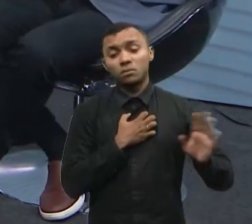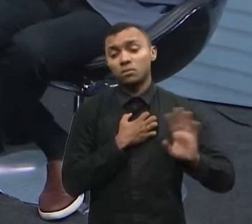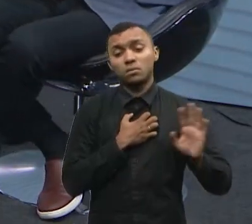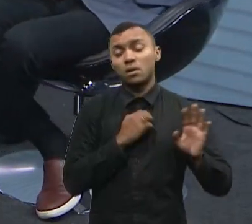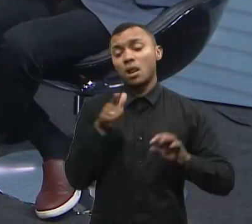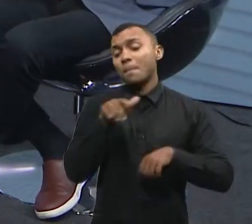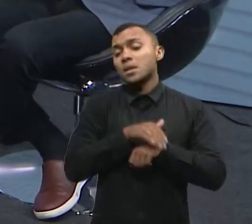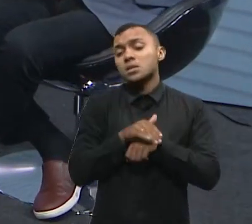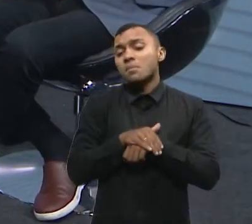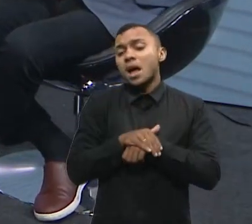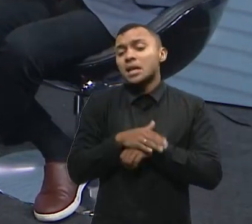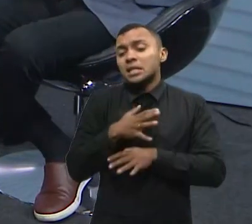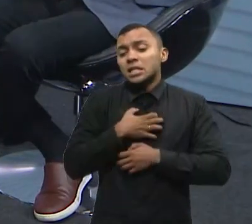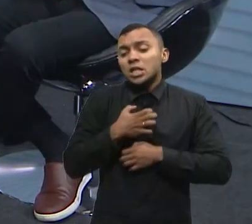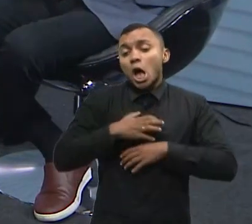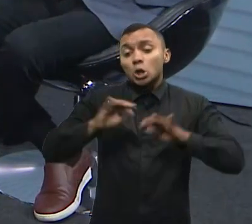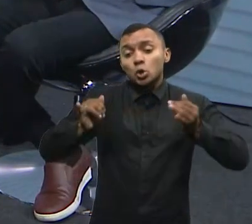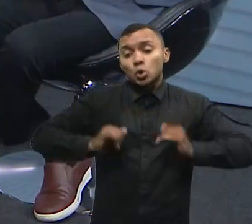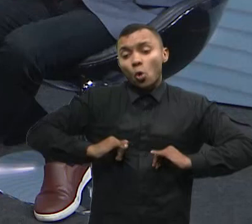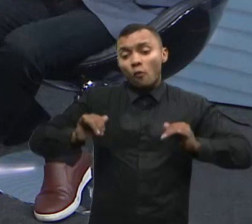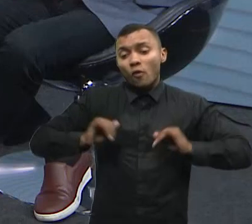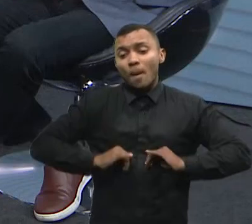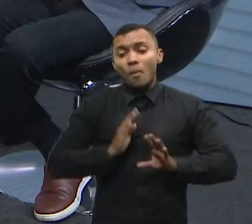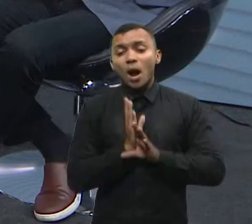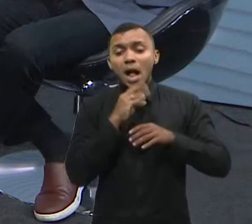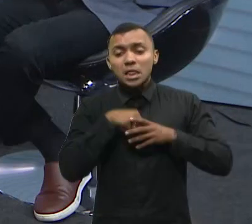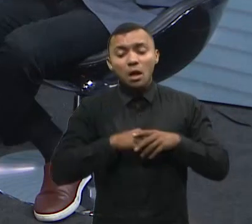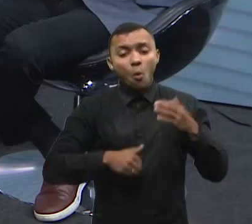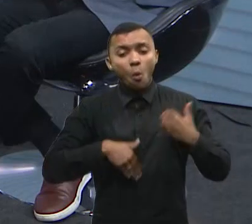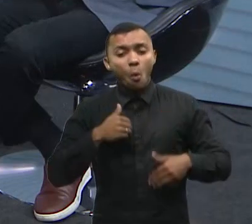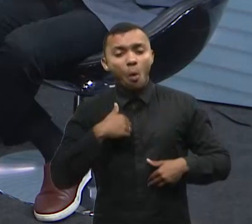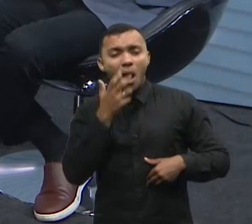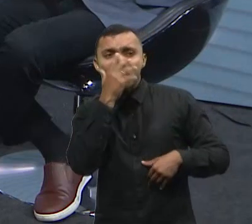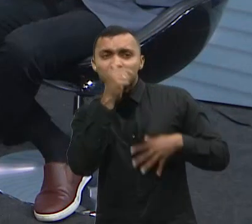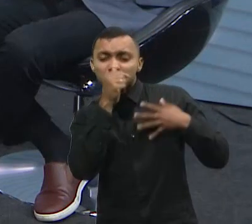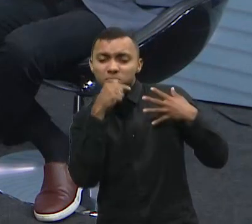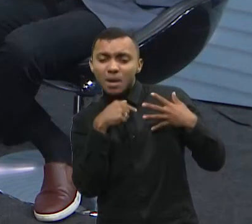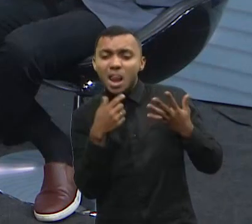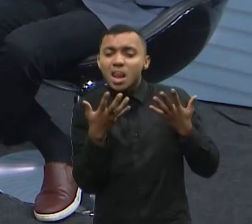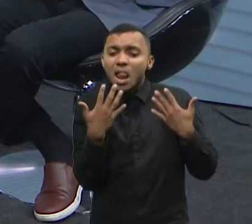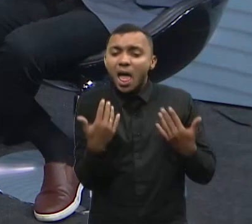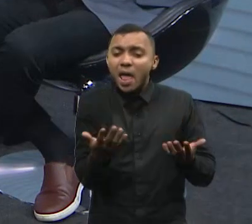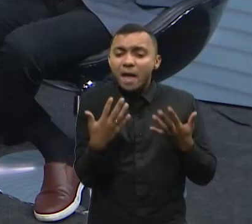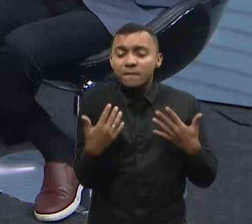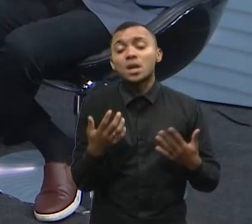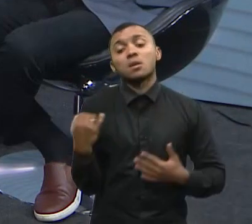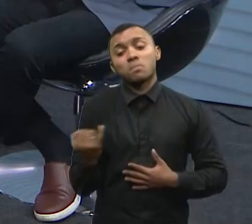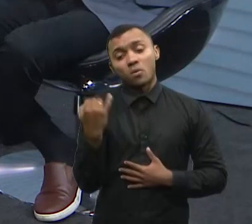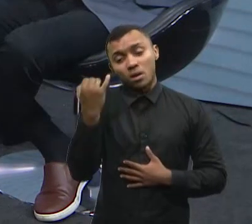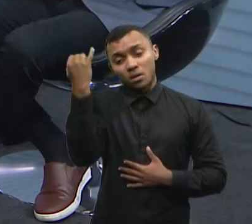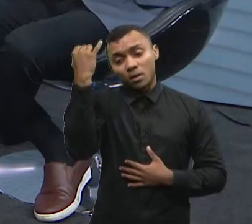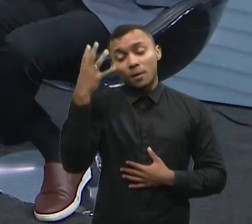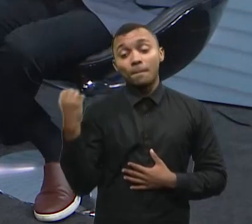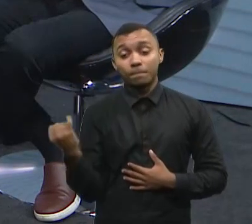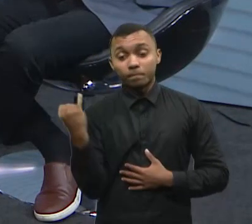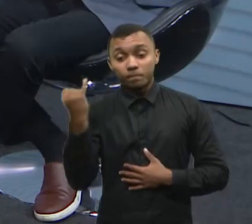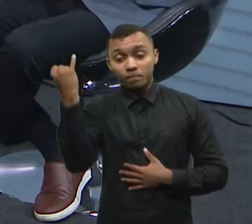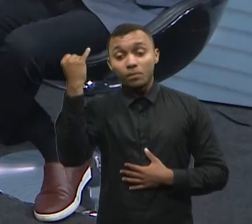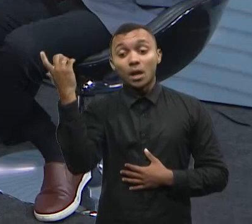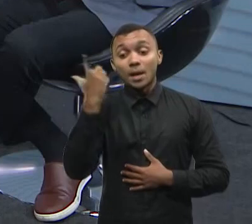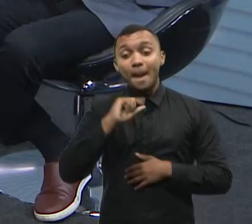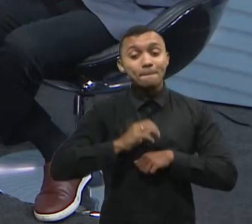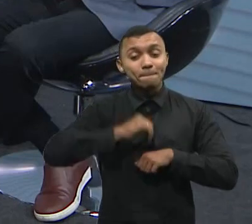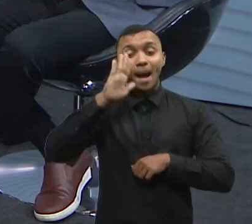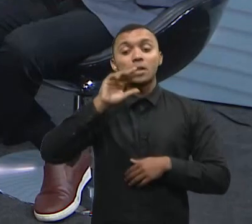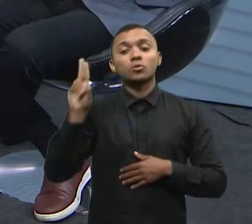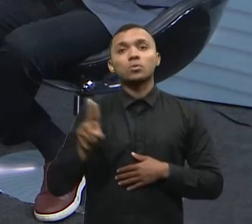em sofrimento, porque ela tem uma condição de base sensorial. Então, a leitura disso é muito importante. E quem faz muito apropriadamente